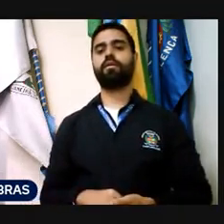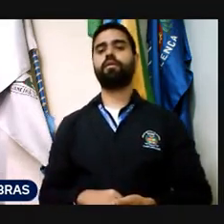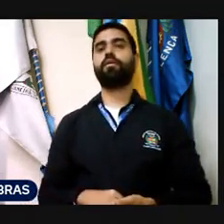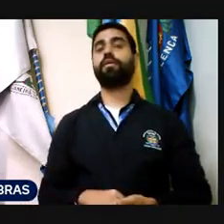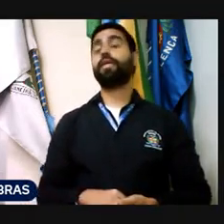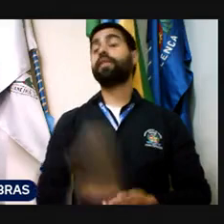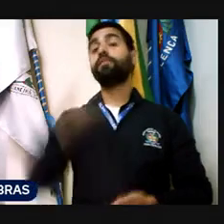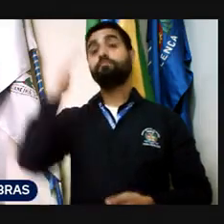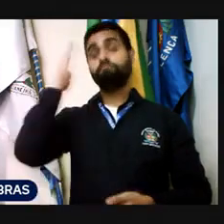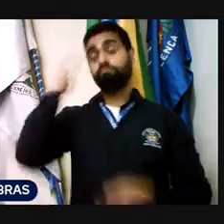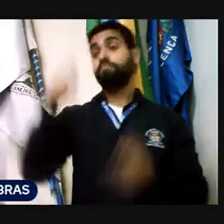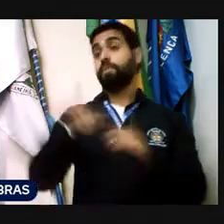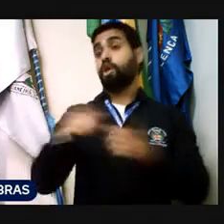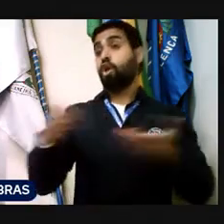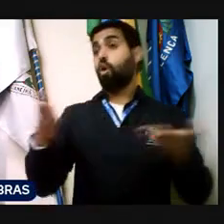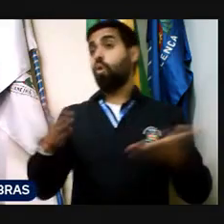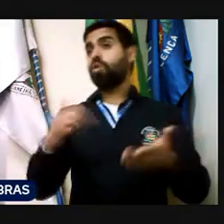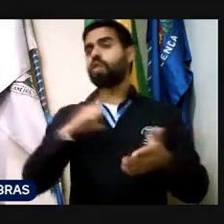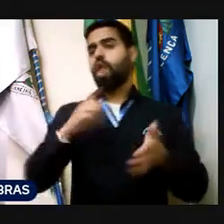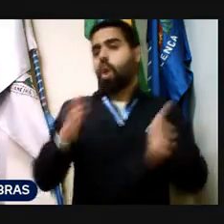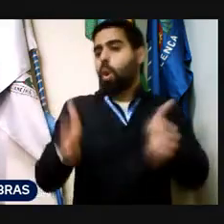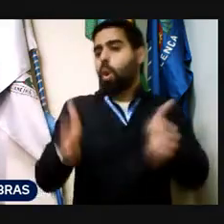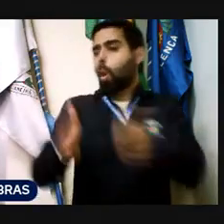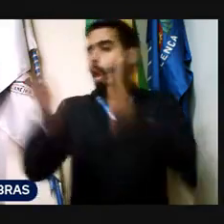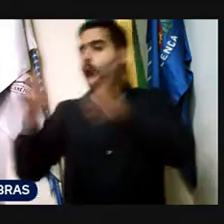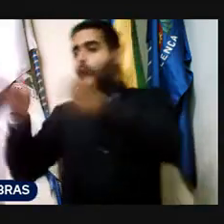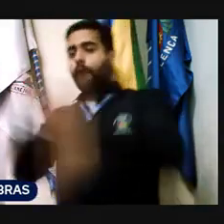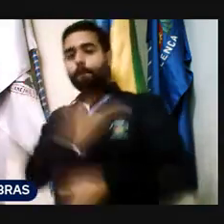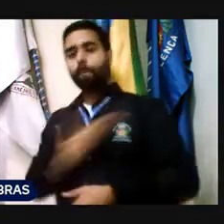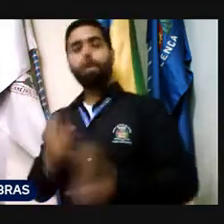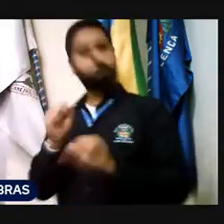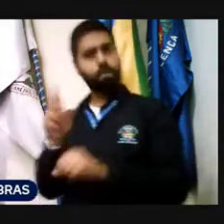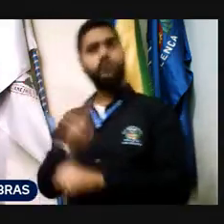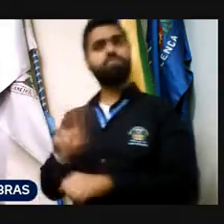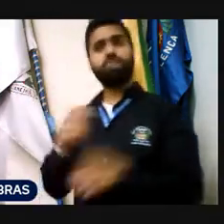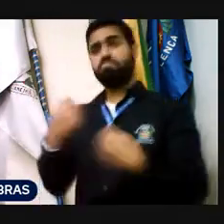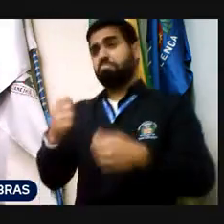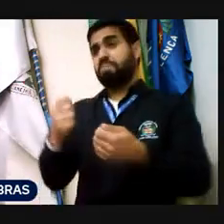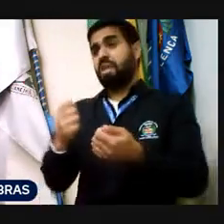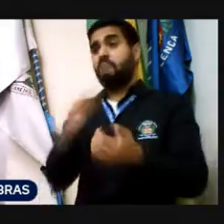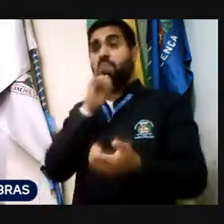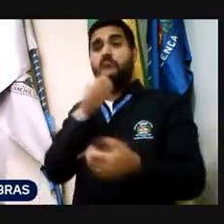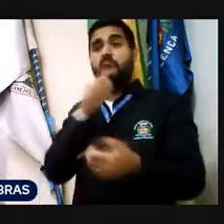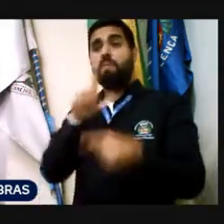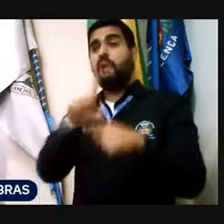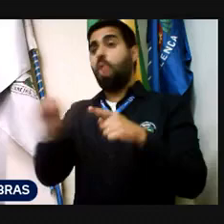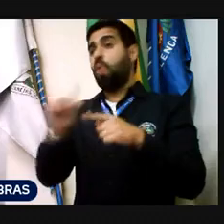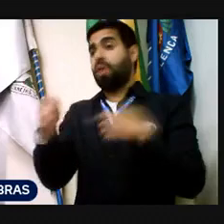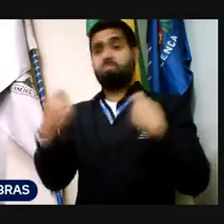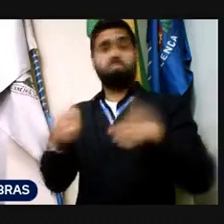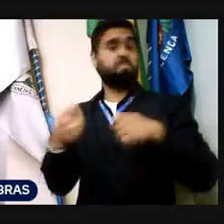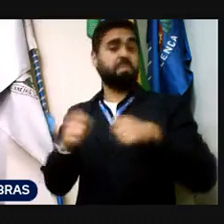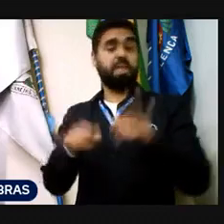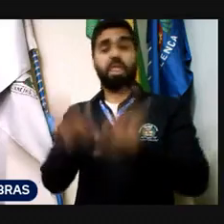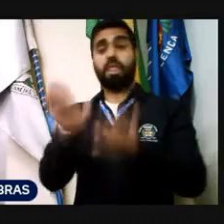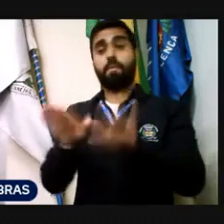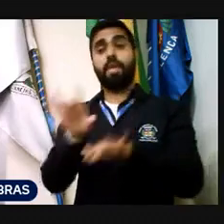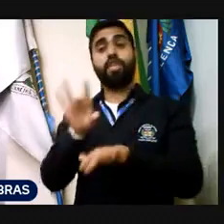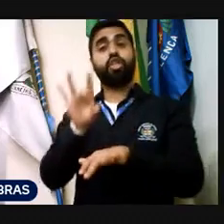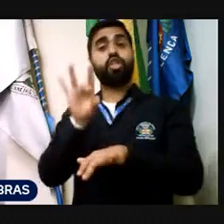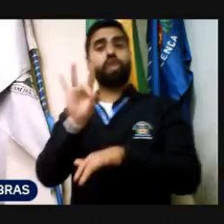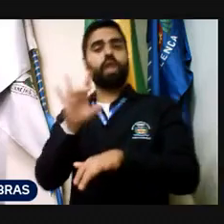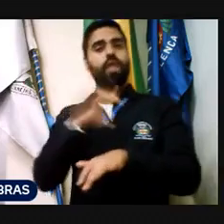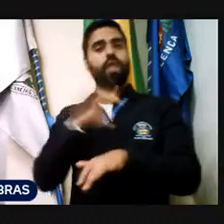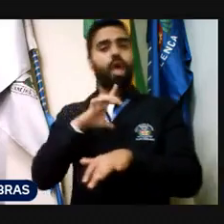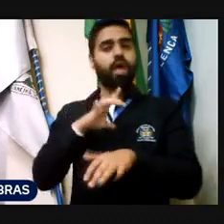A gente sabe que tem hoje prédios públicos lá que poderão ser usados, não precisa nem gastar com aluguel se quiser, vai depender de um pouco de